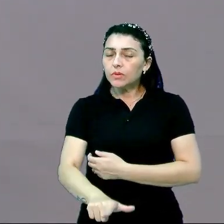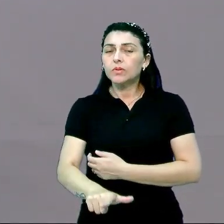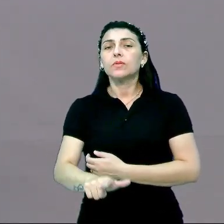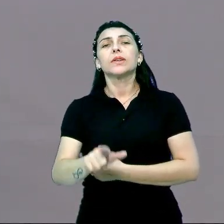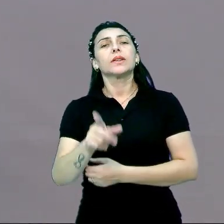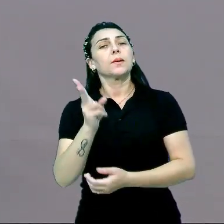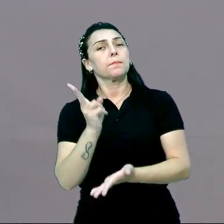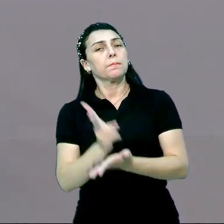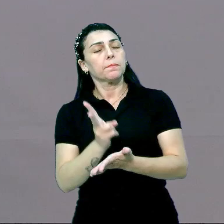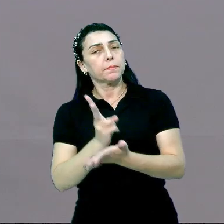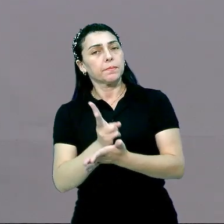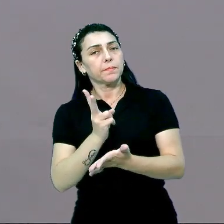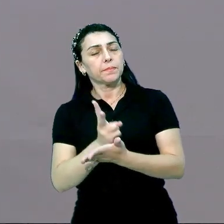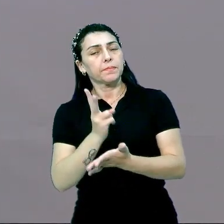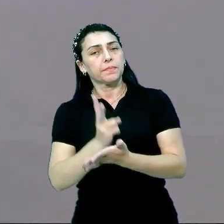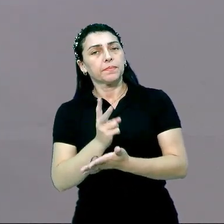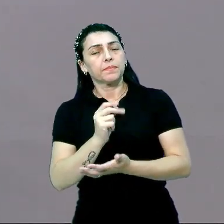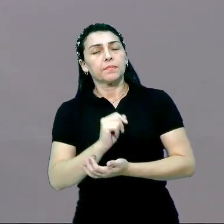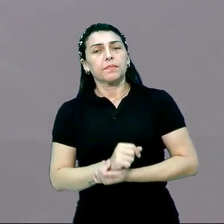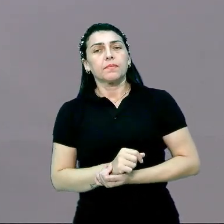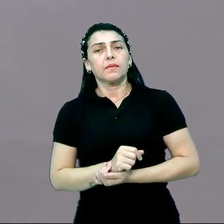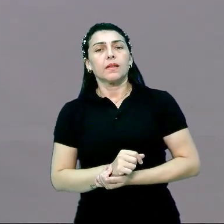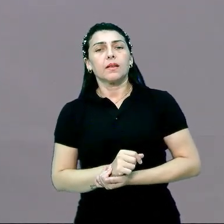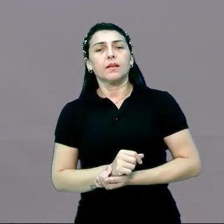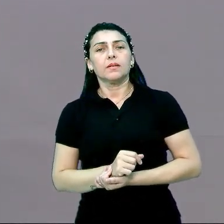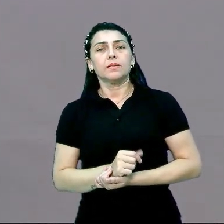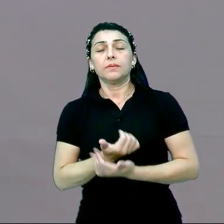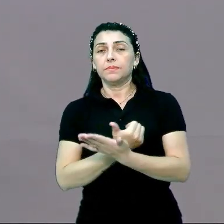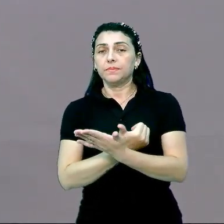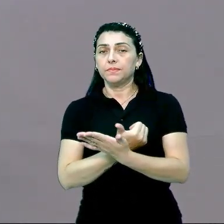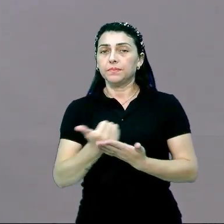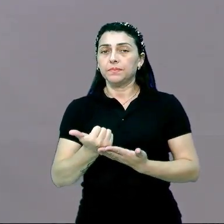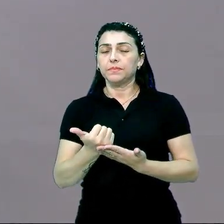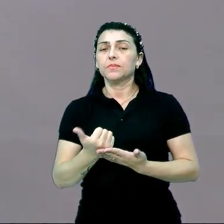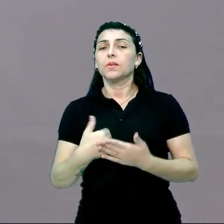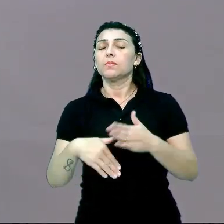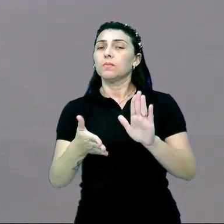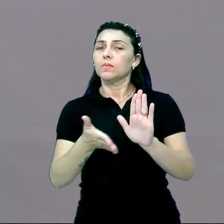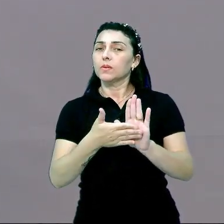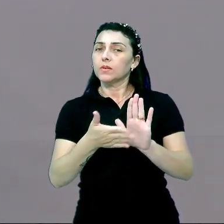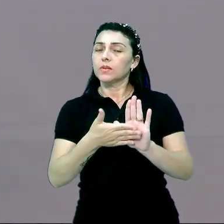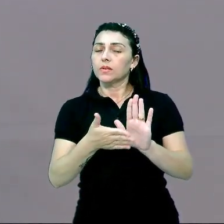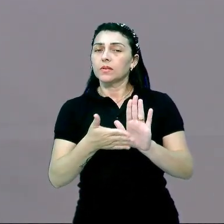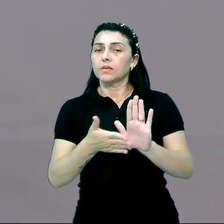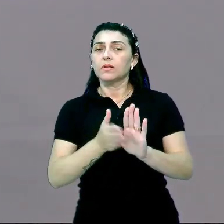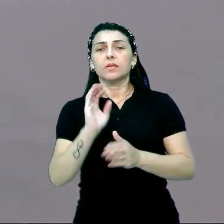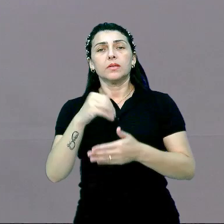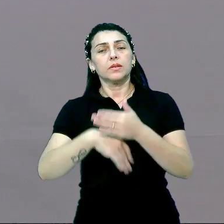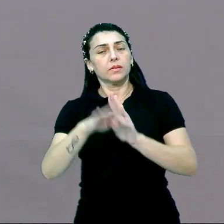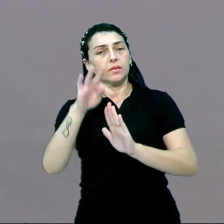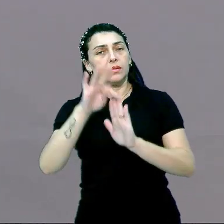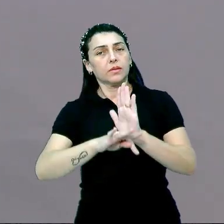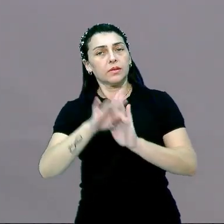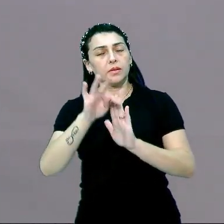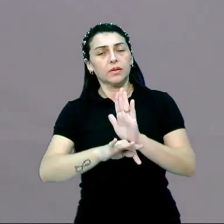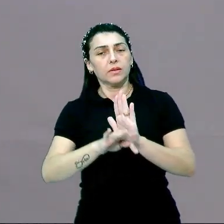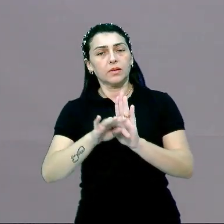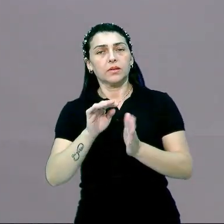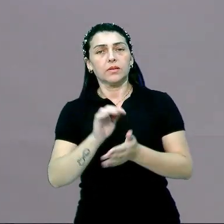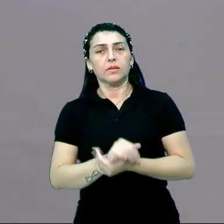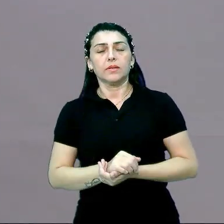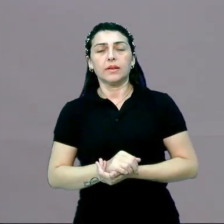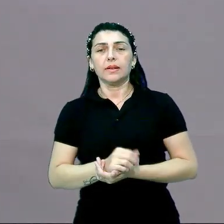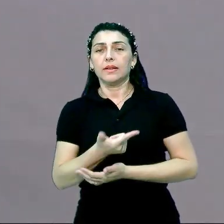esse mesmo, como é que eu poderia dizer? Essa mesma ação como proposta de intervenção dentro do texto, sem ser uma